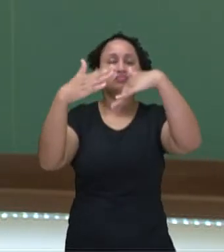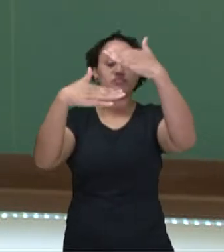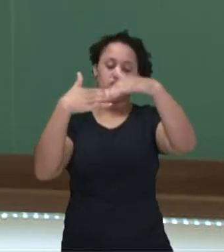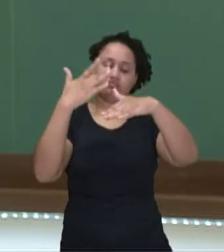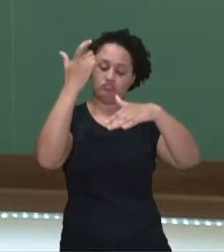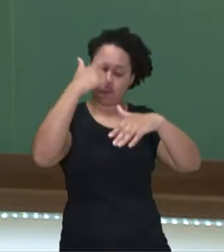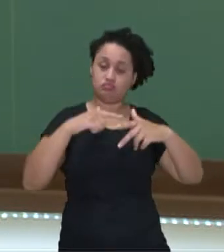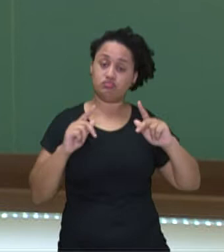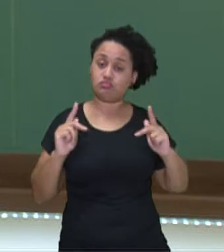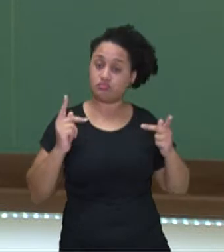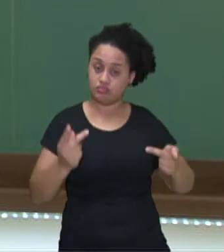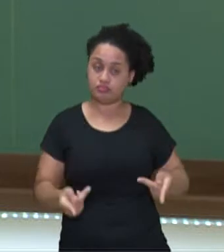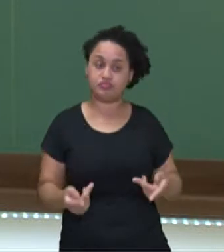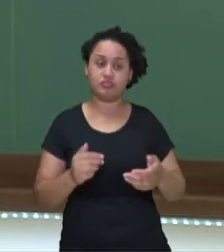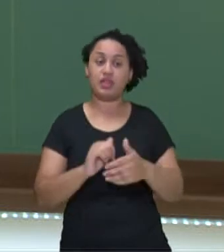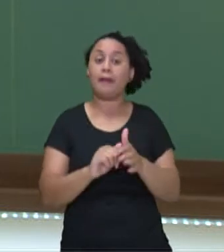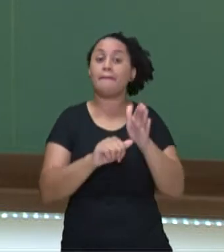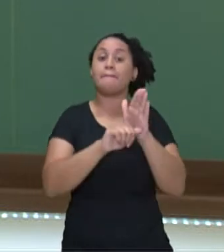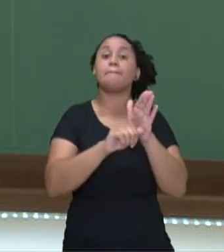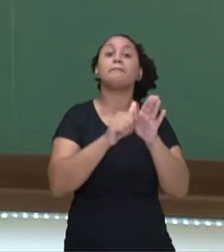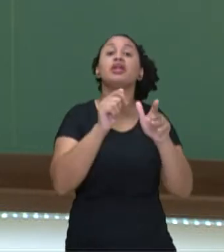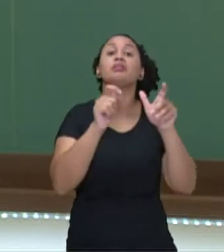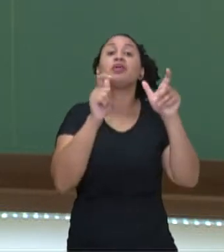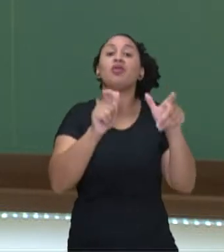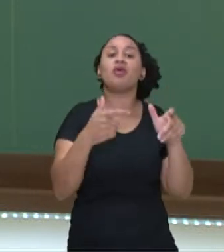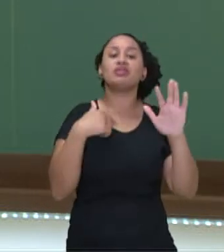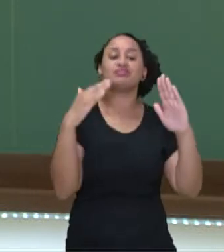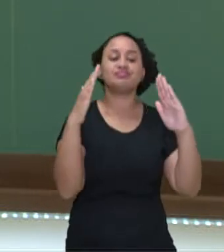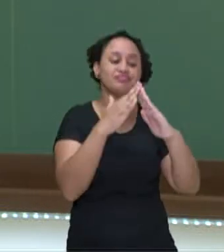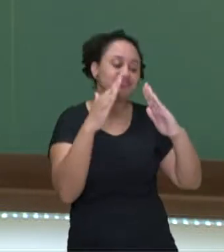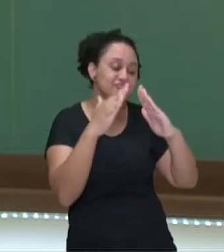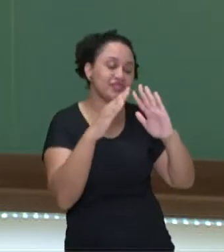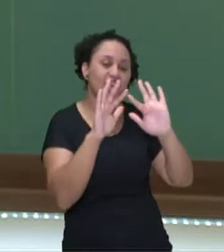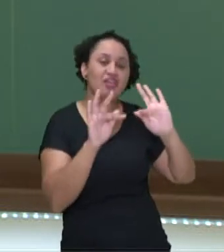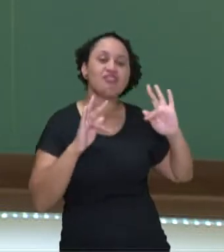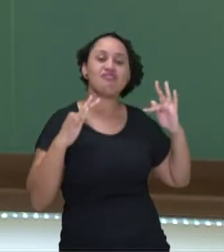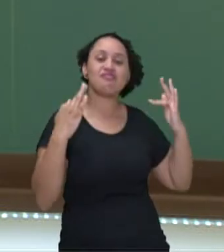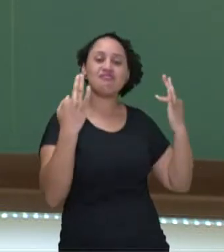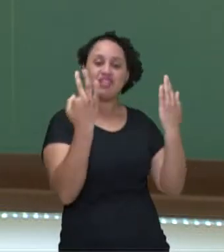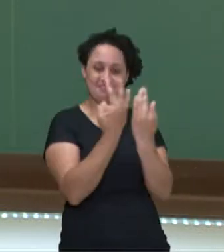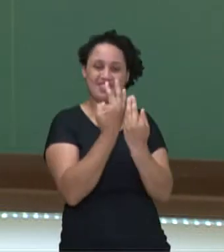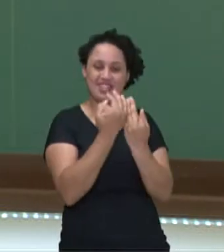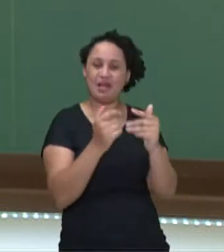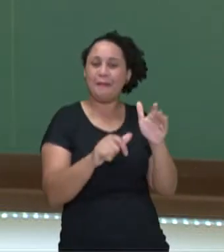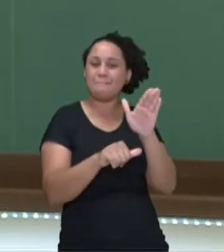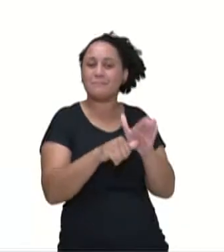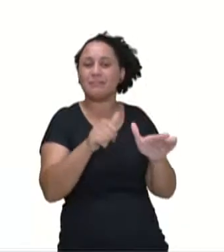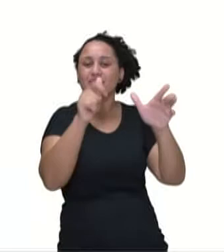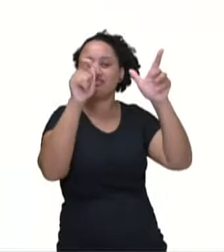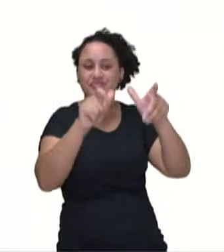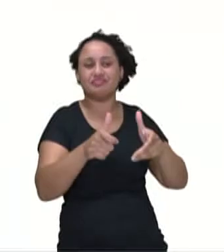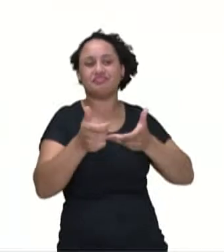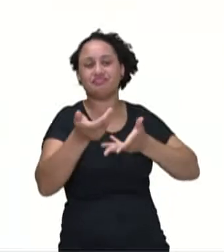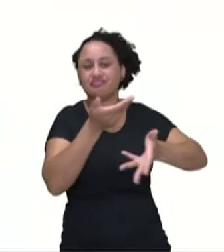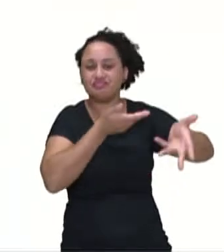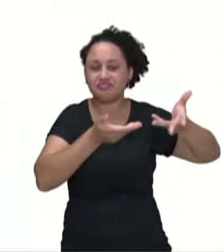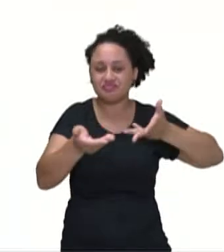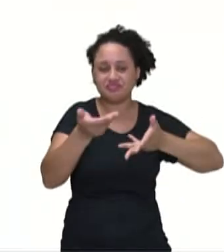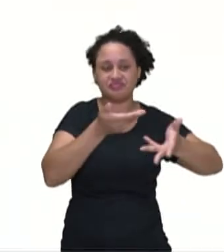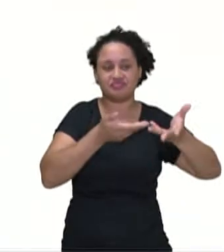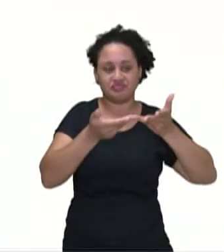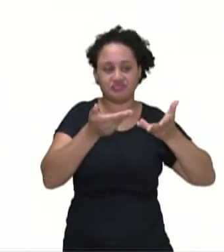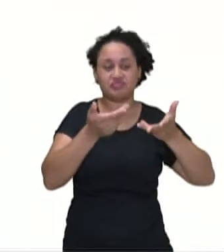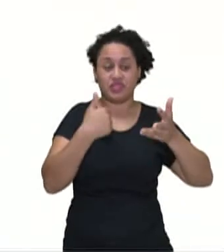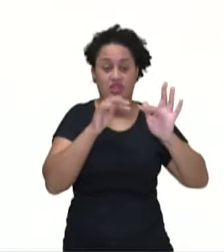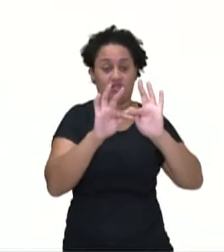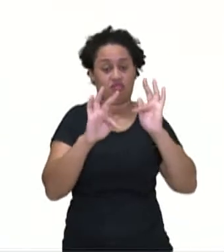ser humano. Começa lá dentro de casa. Então, a nossa família é o nosso primeiro espaço de socialização. Com a